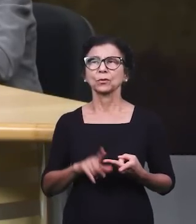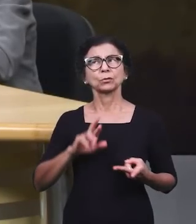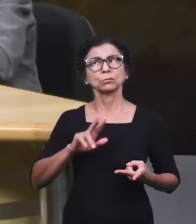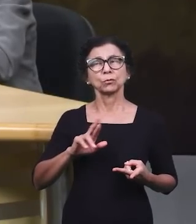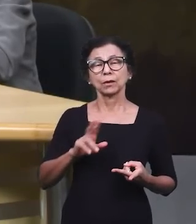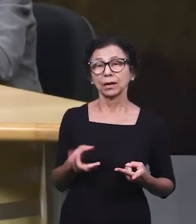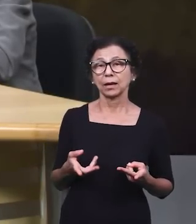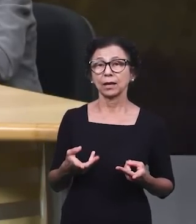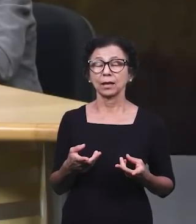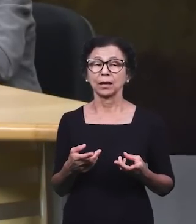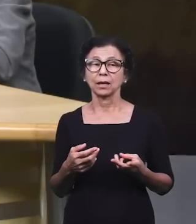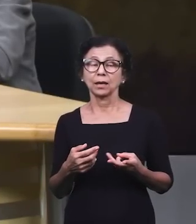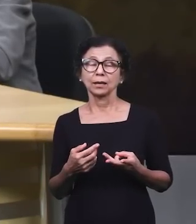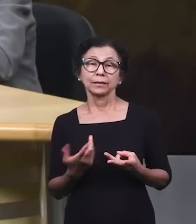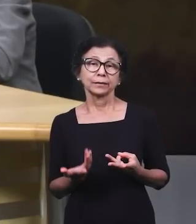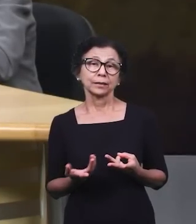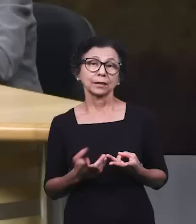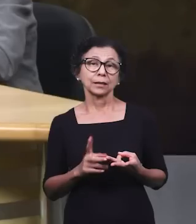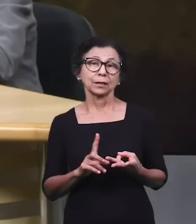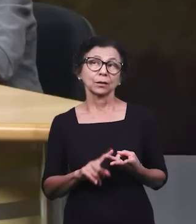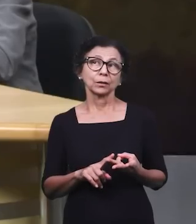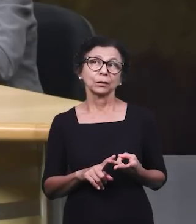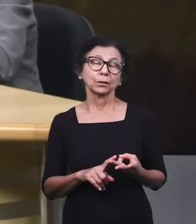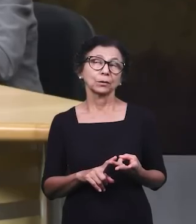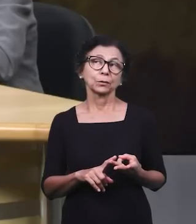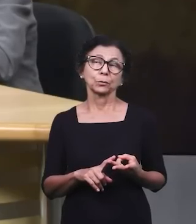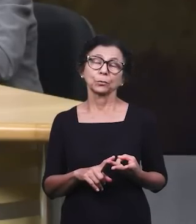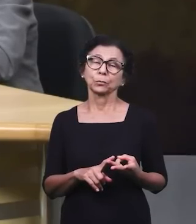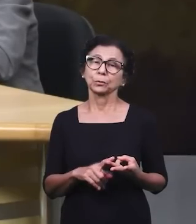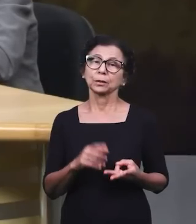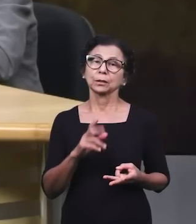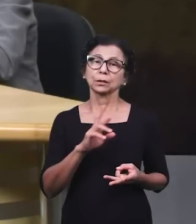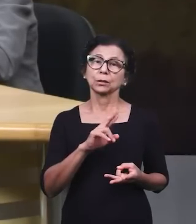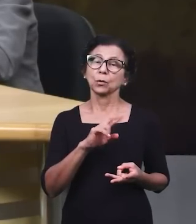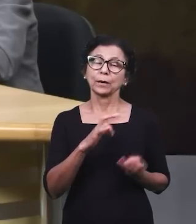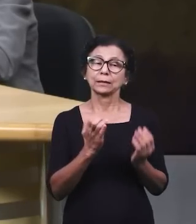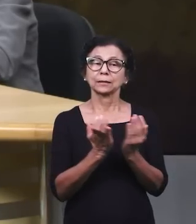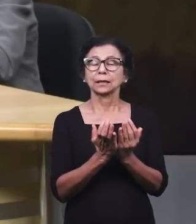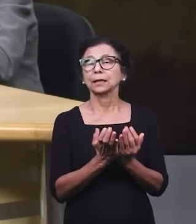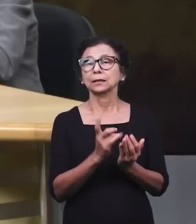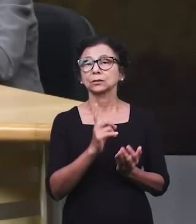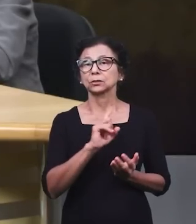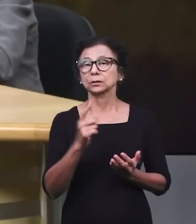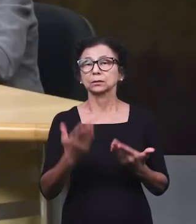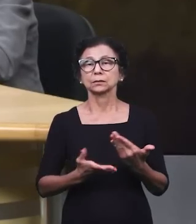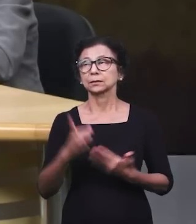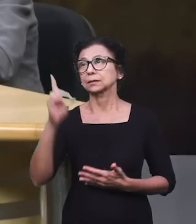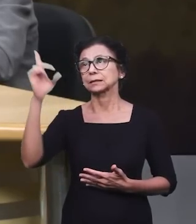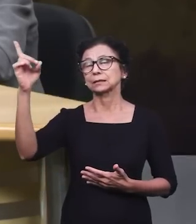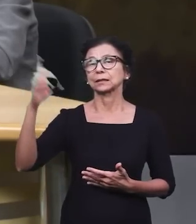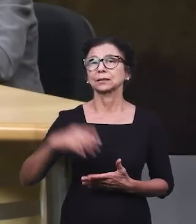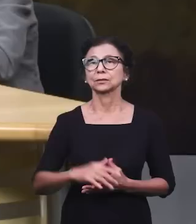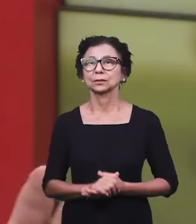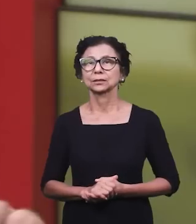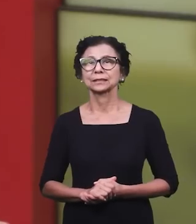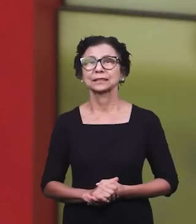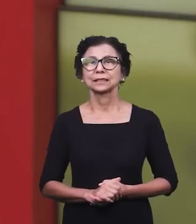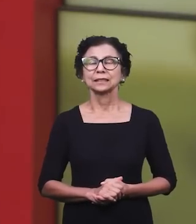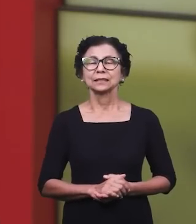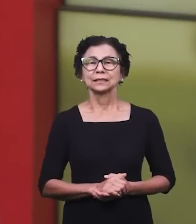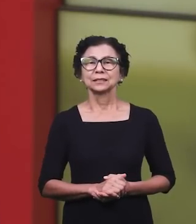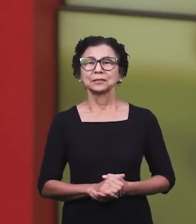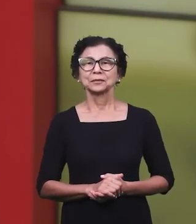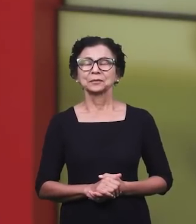que tem um conceito diferente, não serve a Deus. Por isso que a preocupação nossa, os jovens, você jovem,